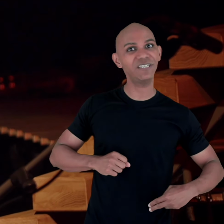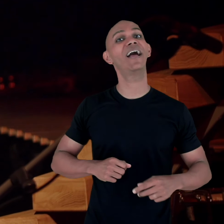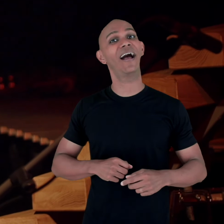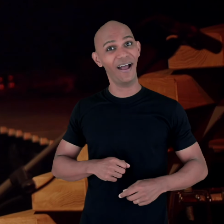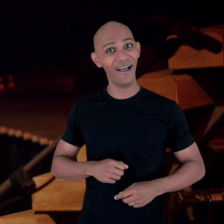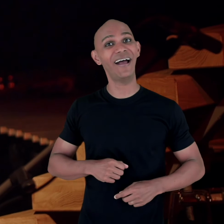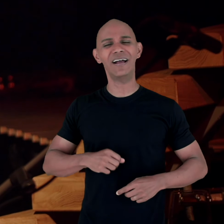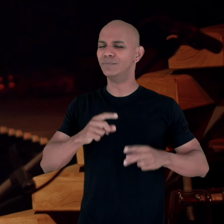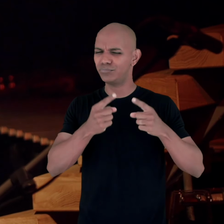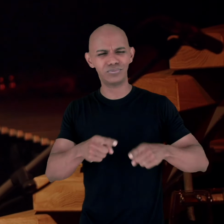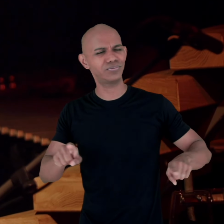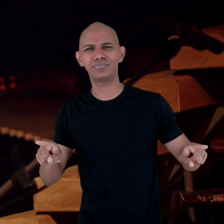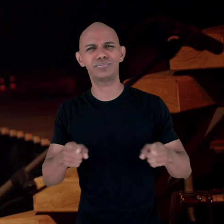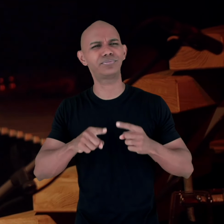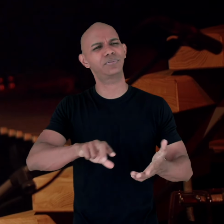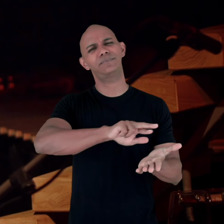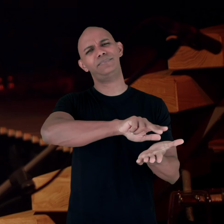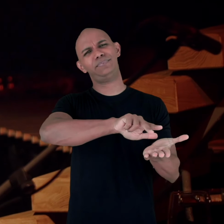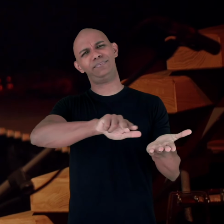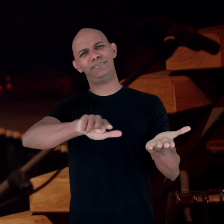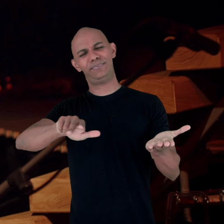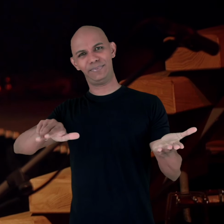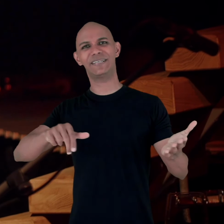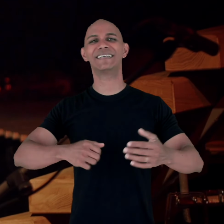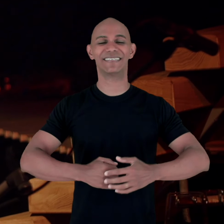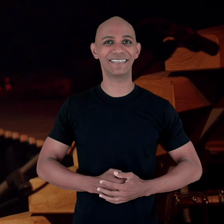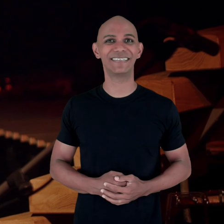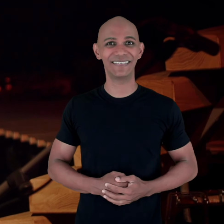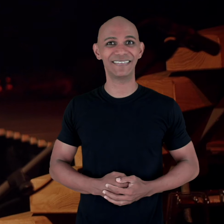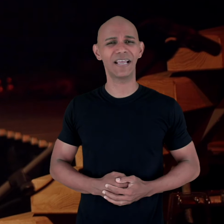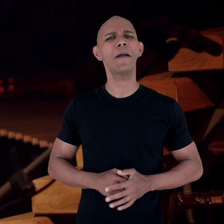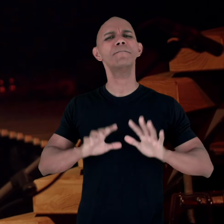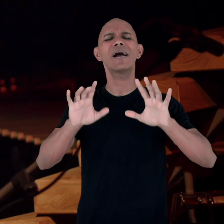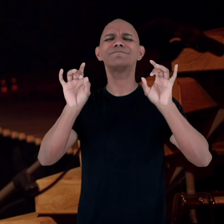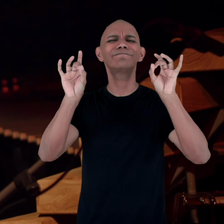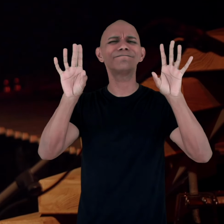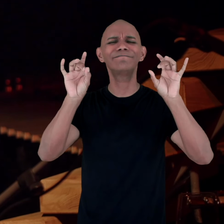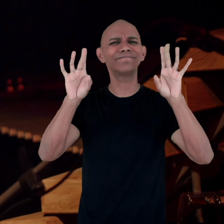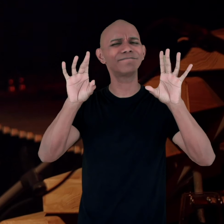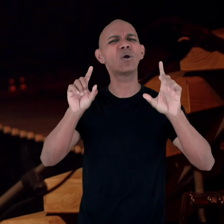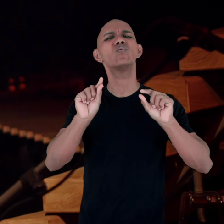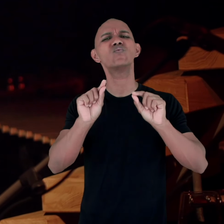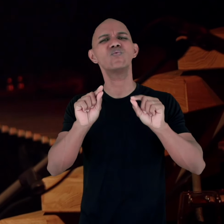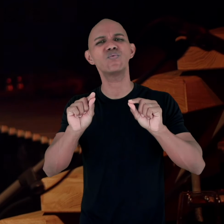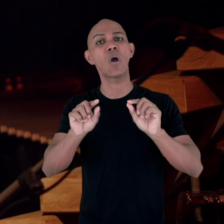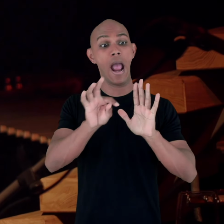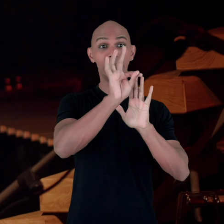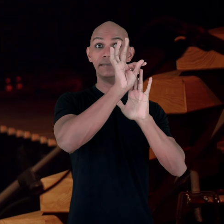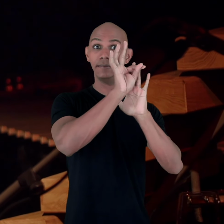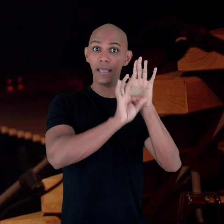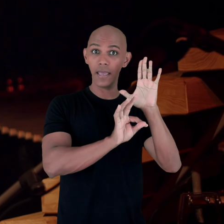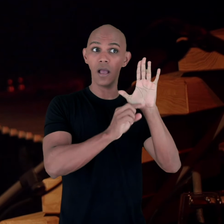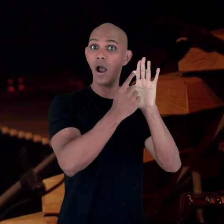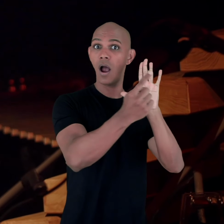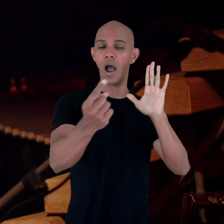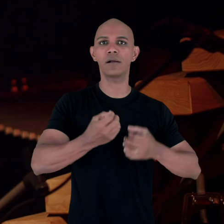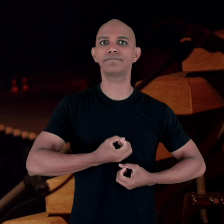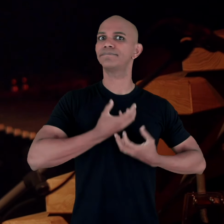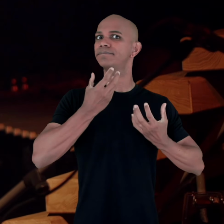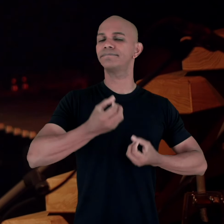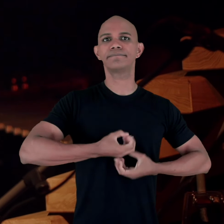muito com a cultura chinesa, com os aspectos chineses, né, culturais, musicais, é claro, mas também o